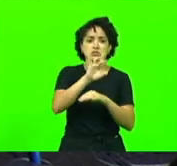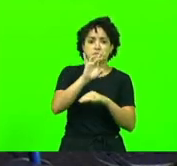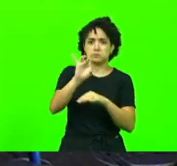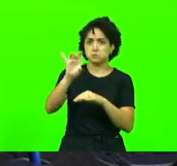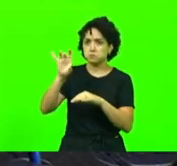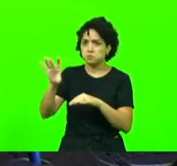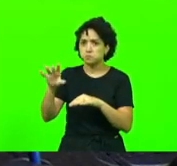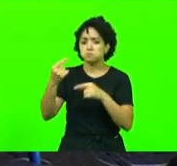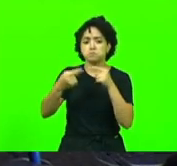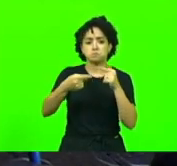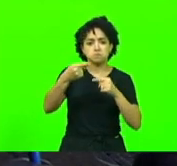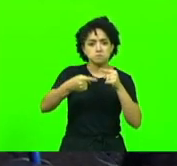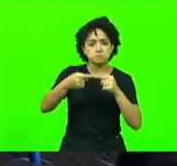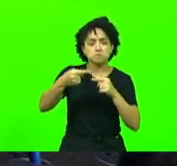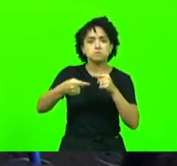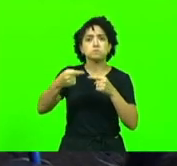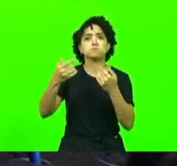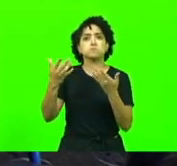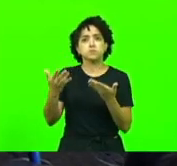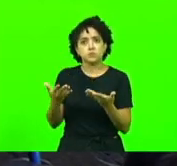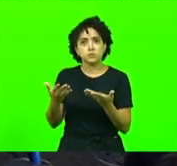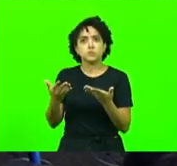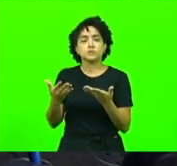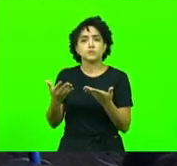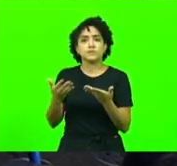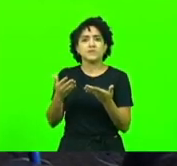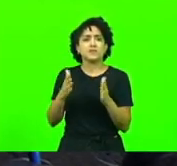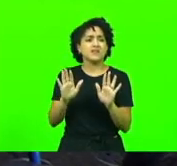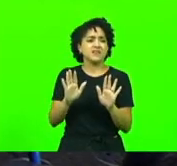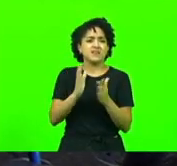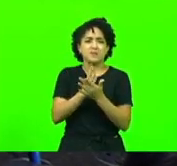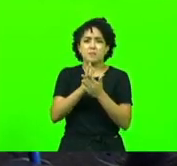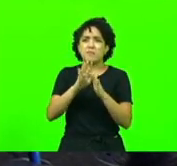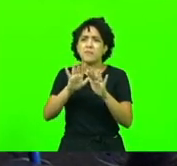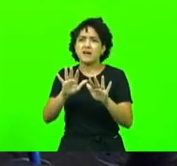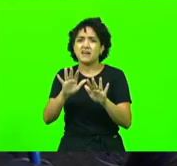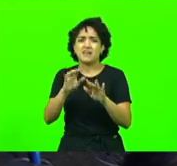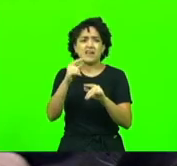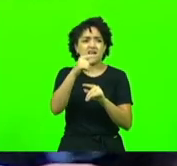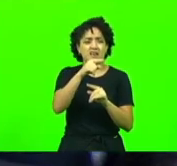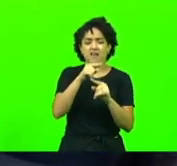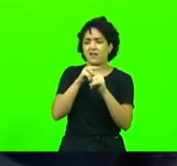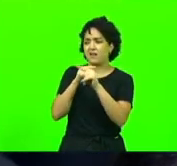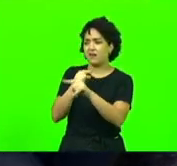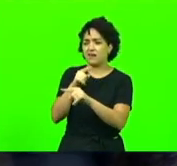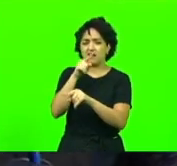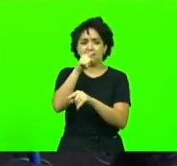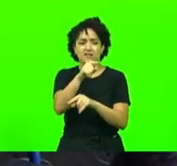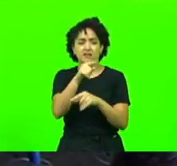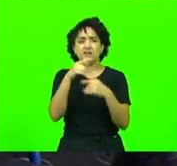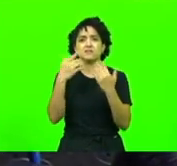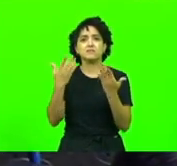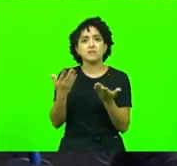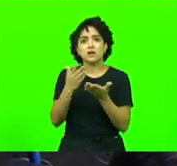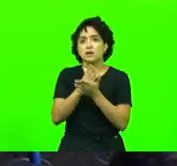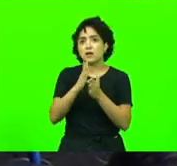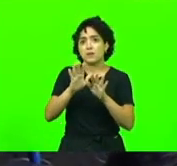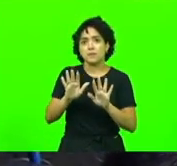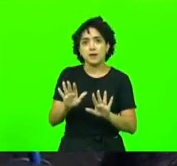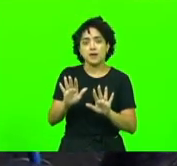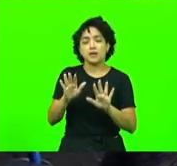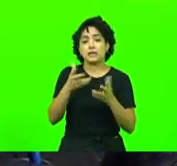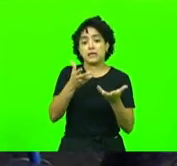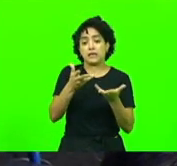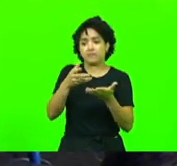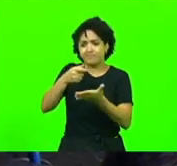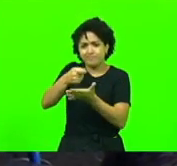liberdades políticas, e nós paremos de começar, de tentar apontar o dedo para todos os outros, querendo